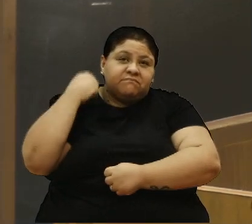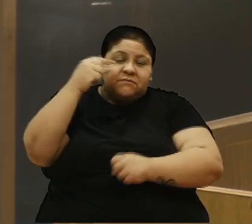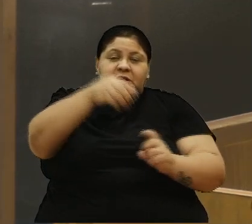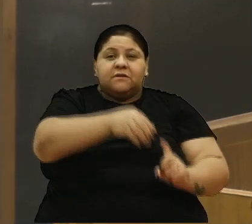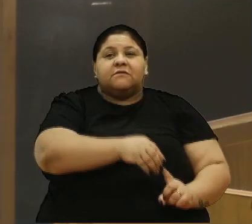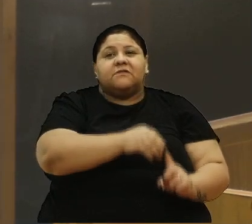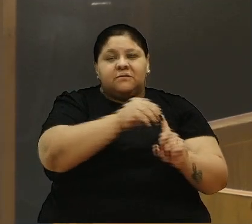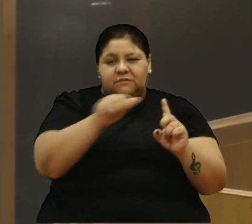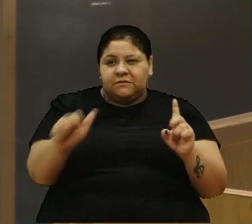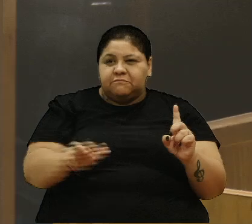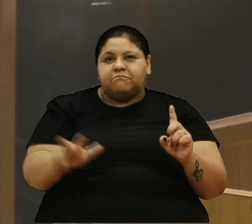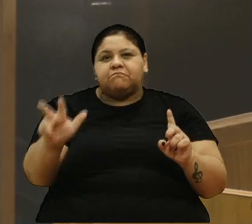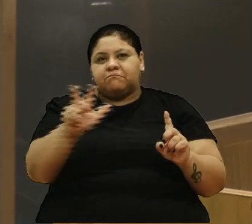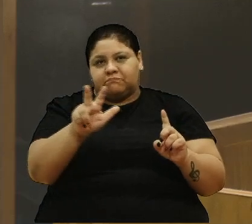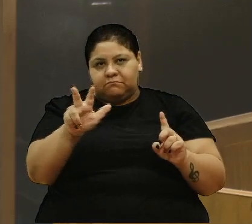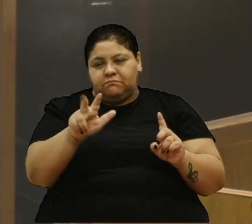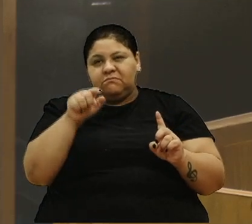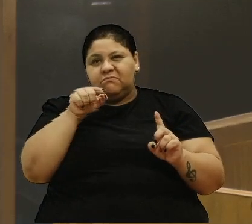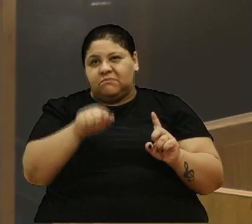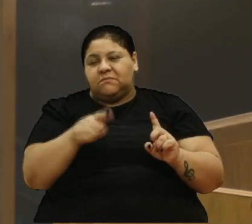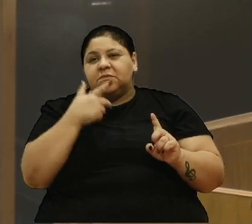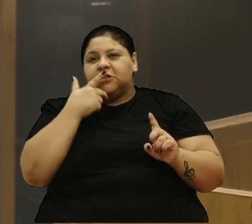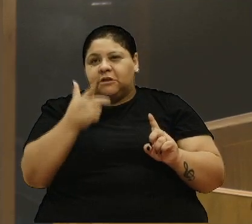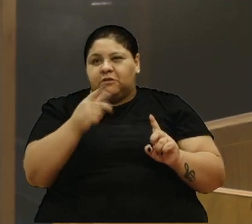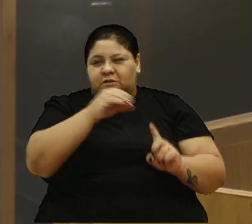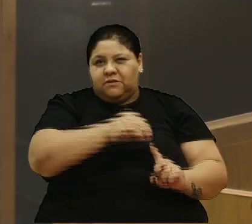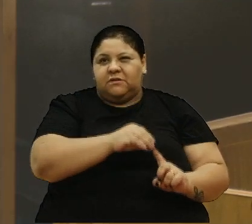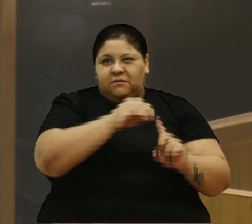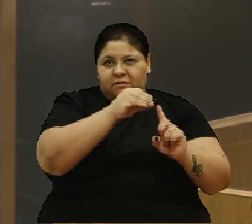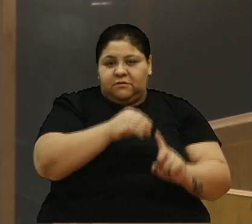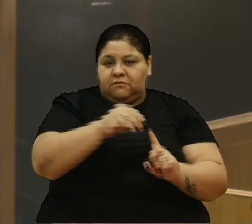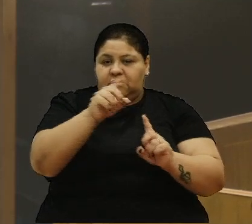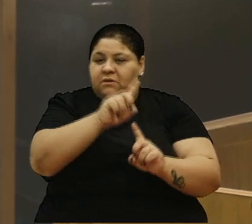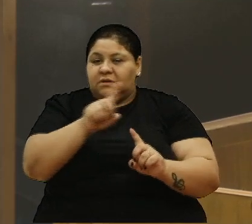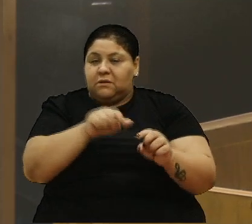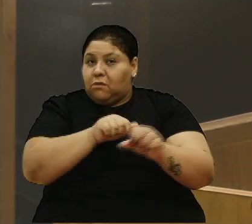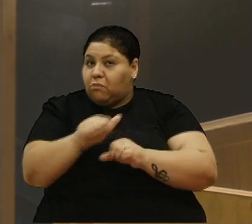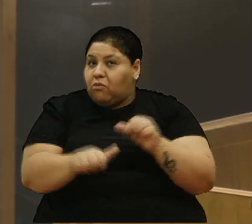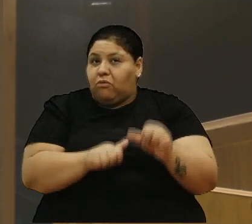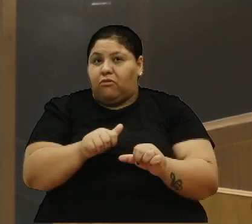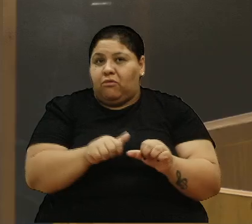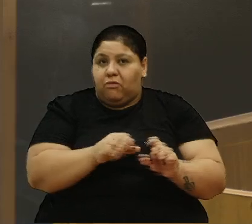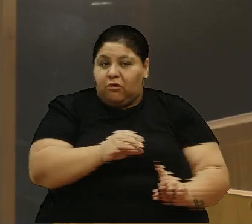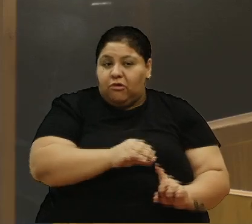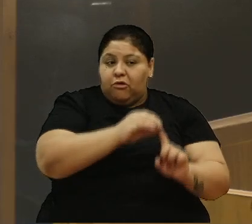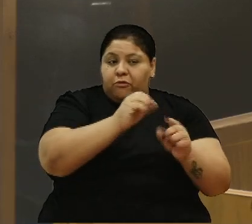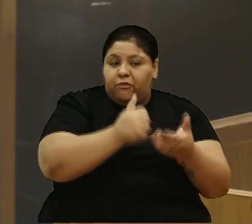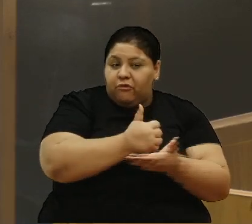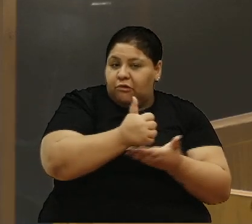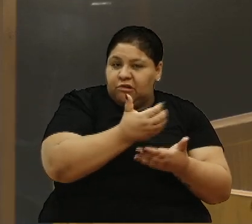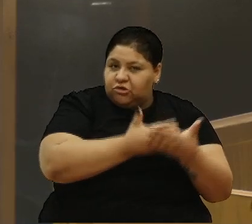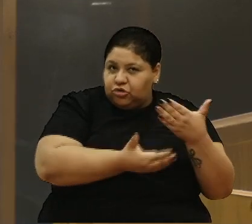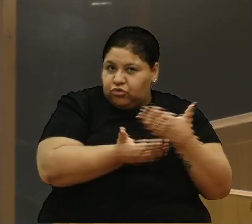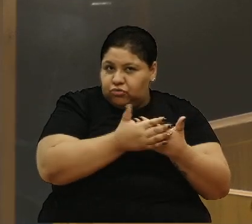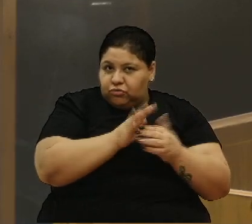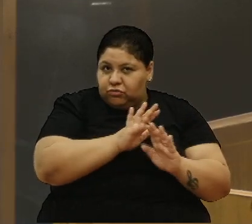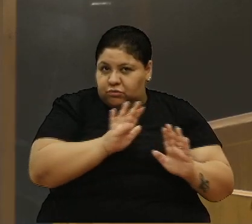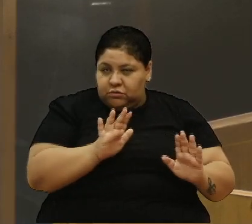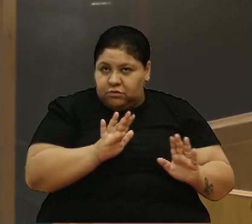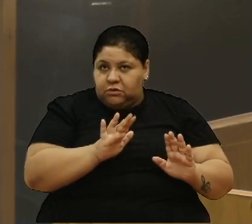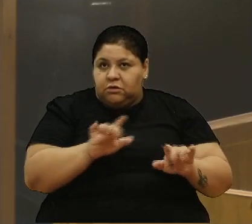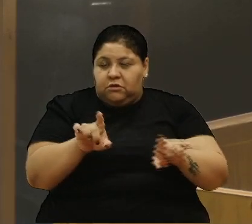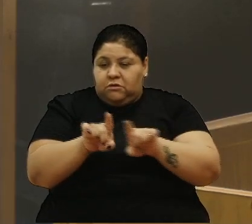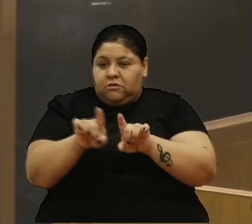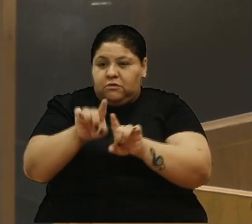princípio, esse valor. E quando a gente se fala em princípio, o princípio não se muda. O princípio é a base de tudo, né? Inclusive,